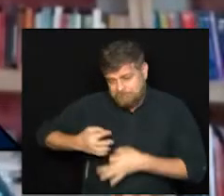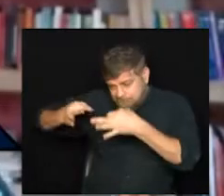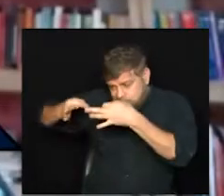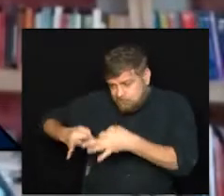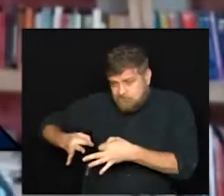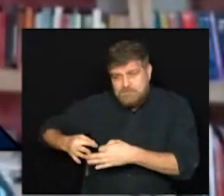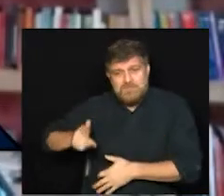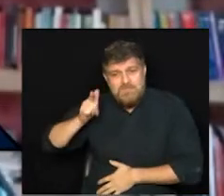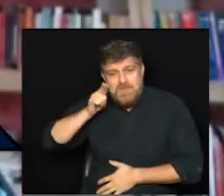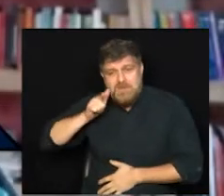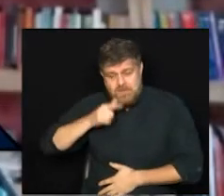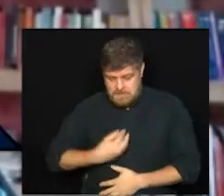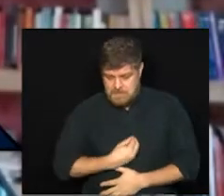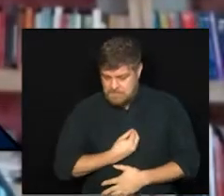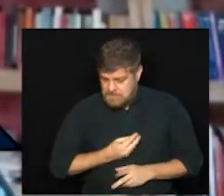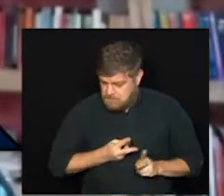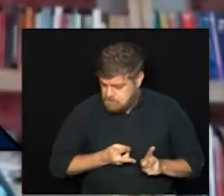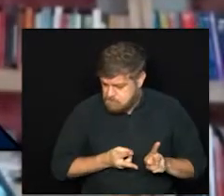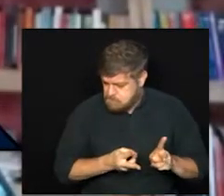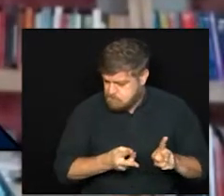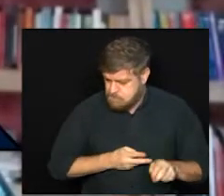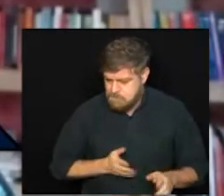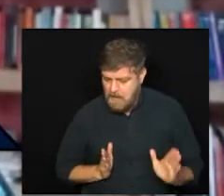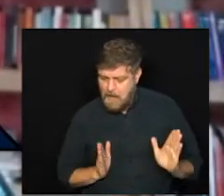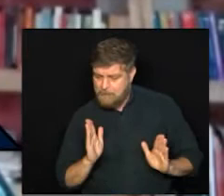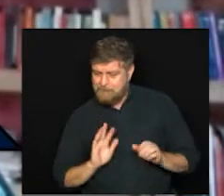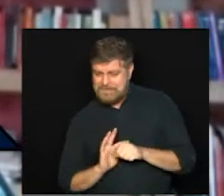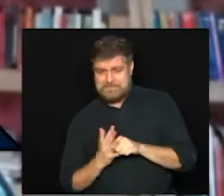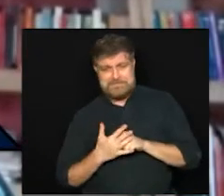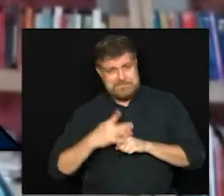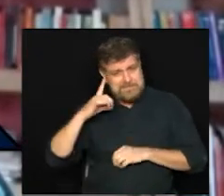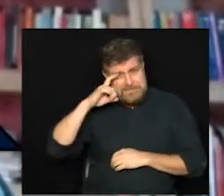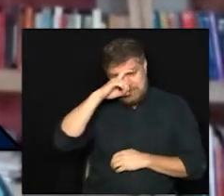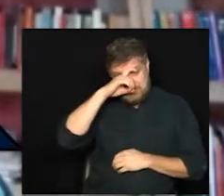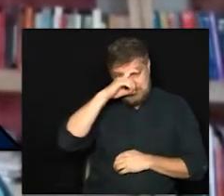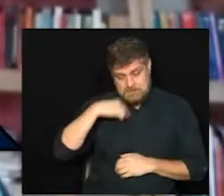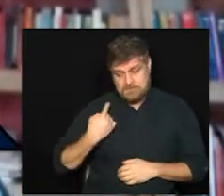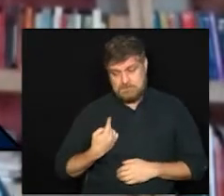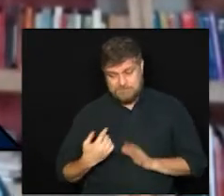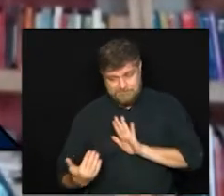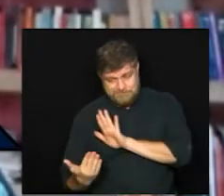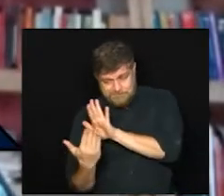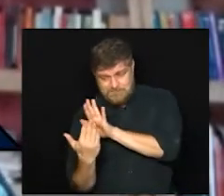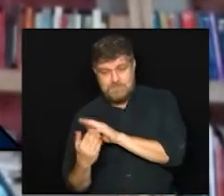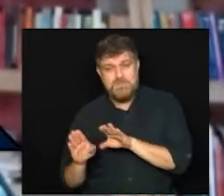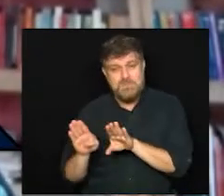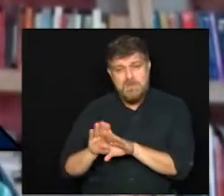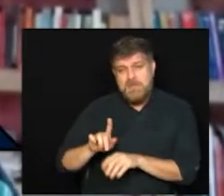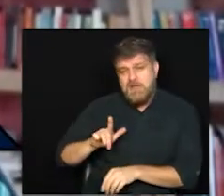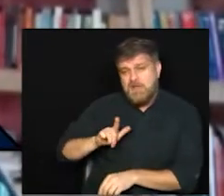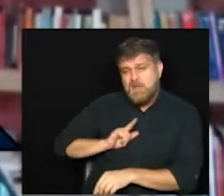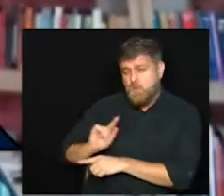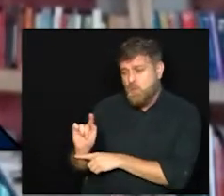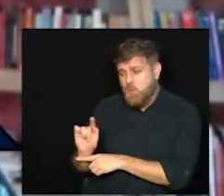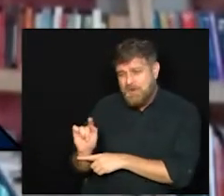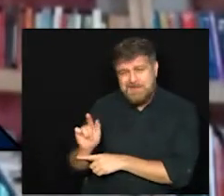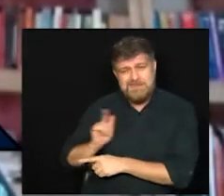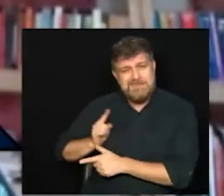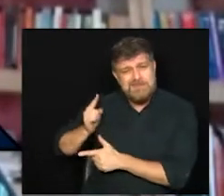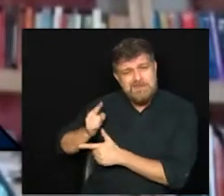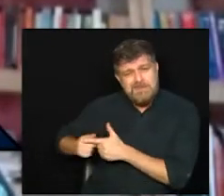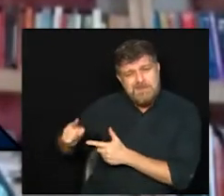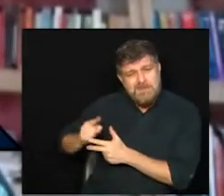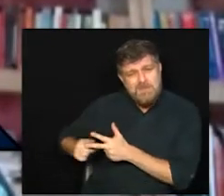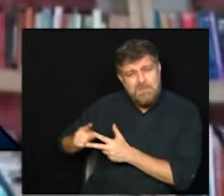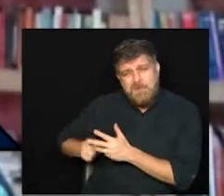dignidade para sobreviver esse momento tão difícil que nós estamos vivendo. Também temos aí uma situação